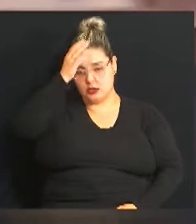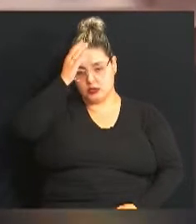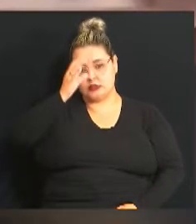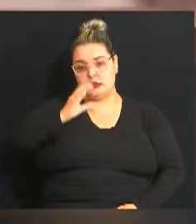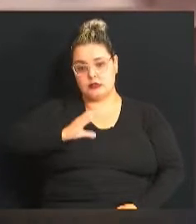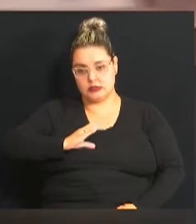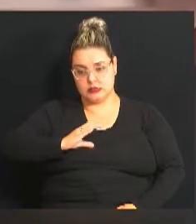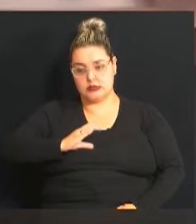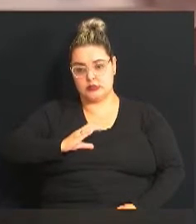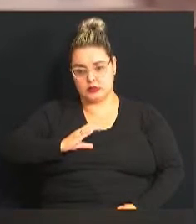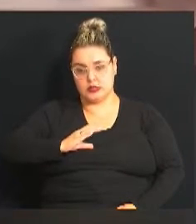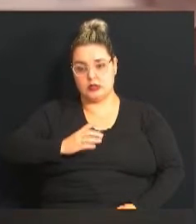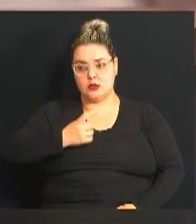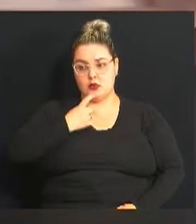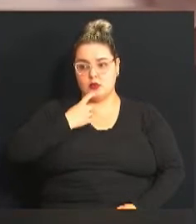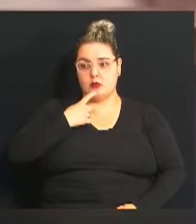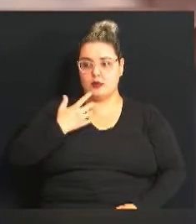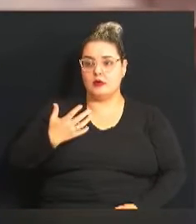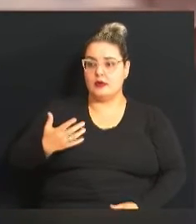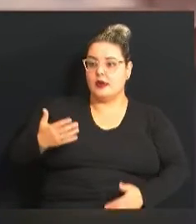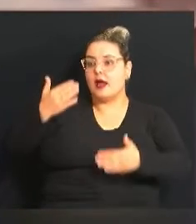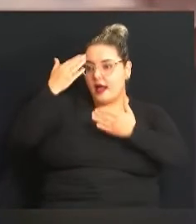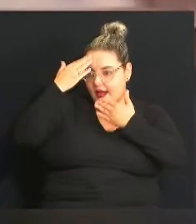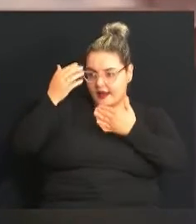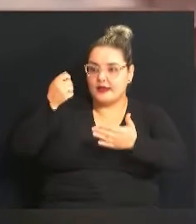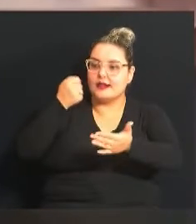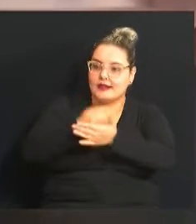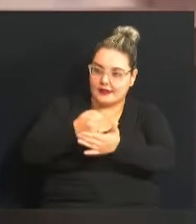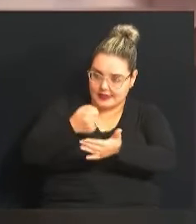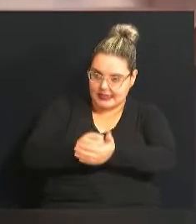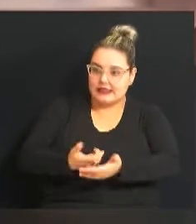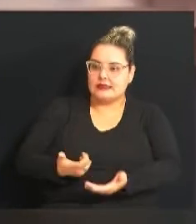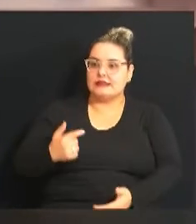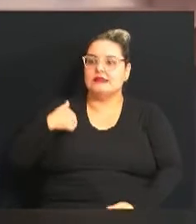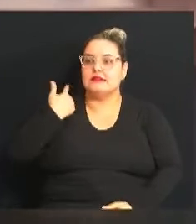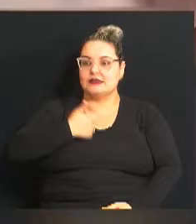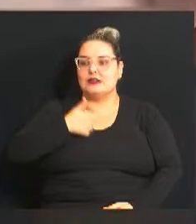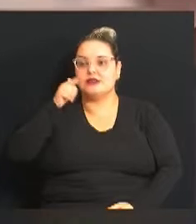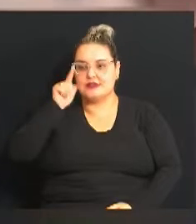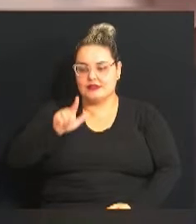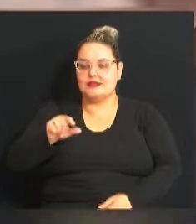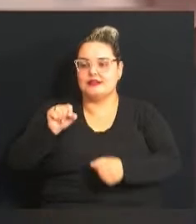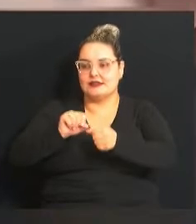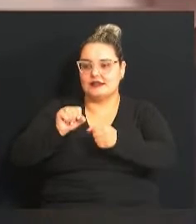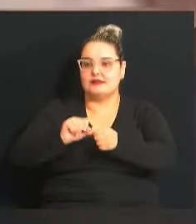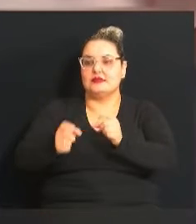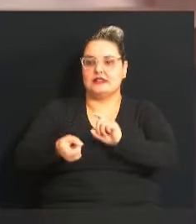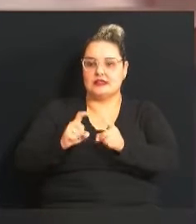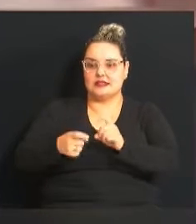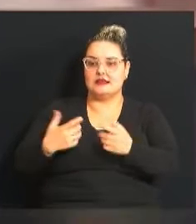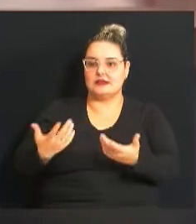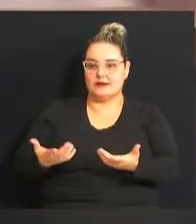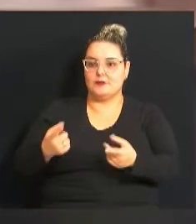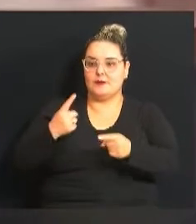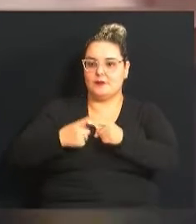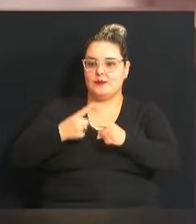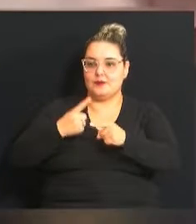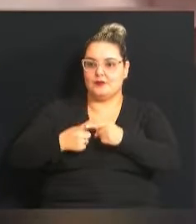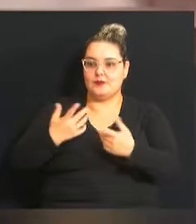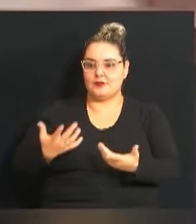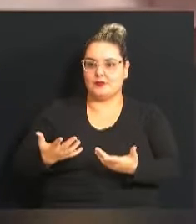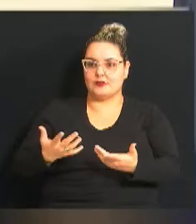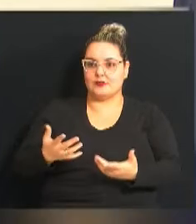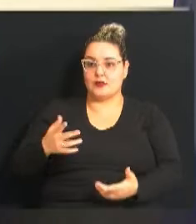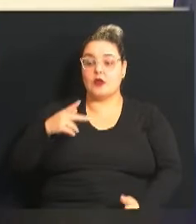Somente agradecer pela sua insistência de garantir que a gente consiga fazer essa reunião, né? Porque os vereadores